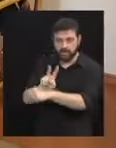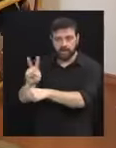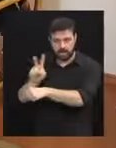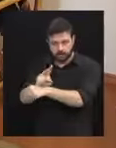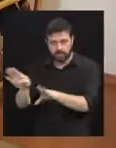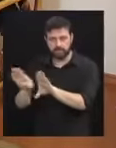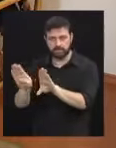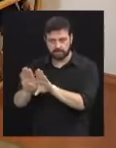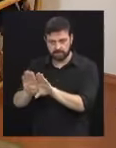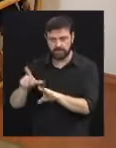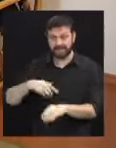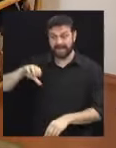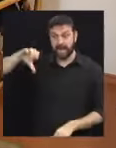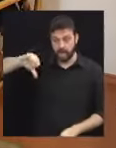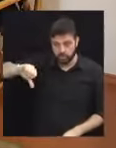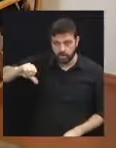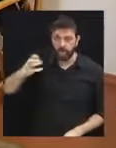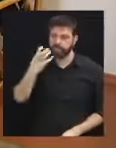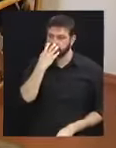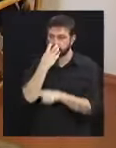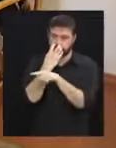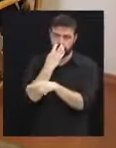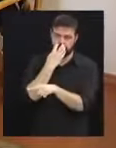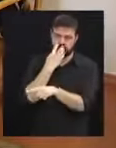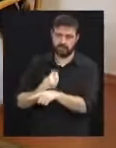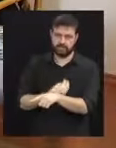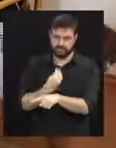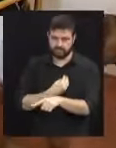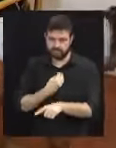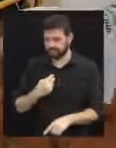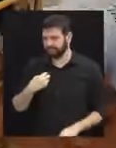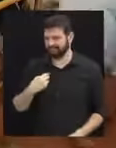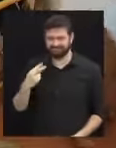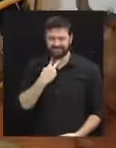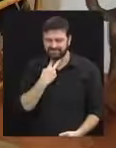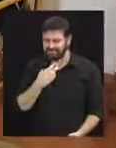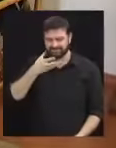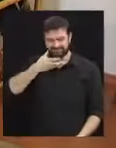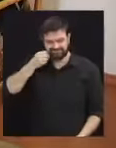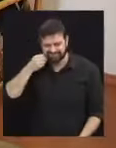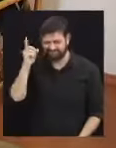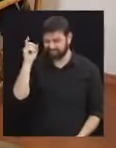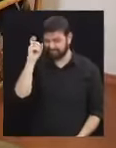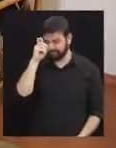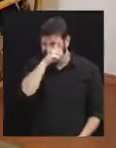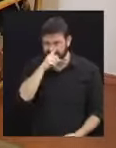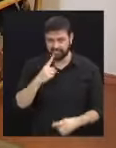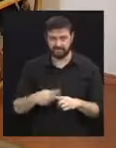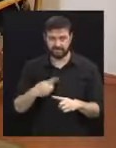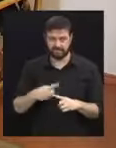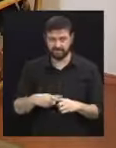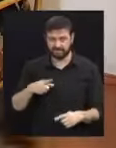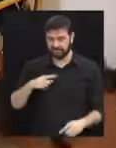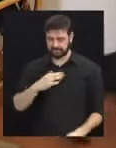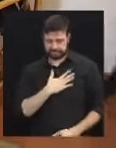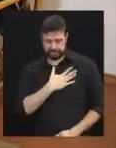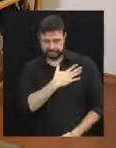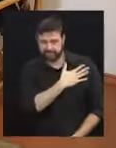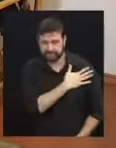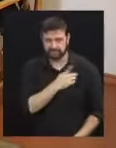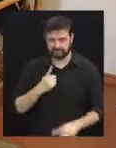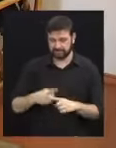temos outros 9 animais. São aqueles que provavelmente não vão ser doados, que é difícil, aqueles que vão sofrer preconceito, que são